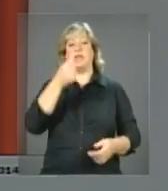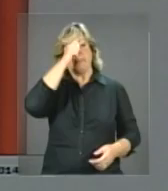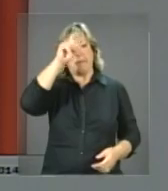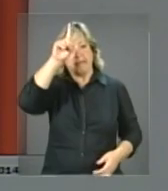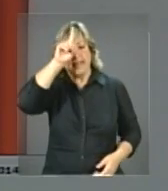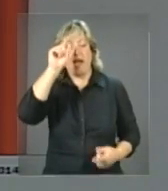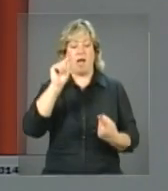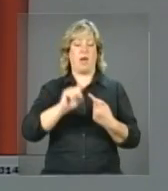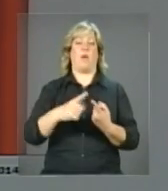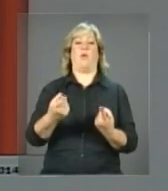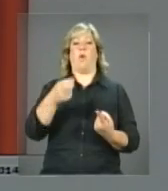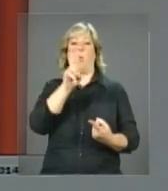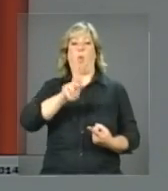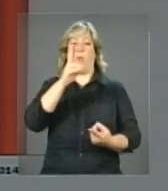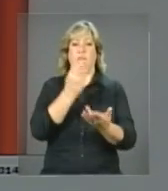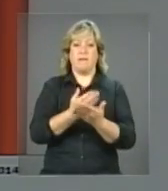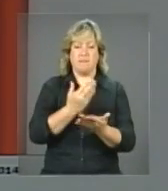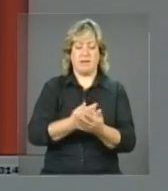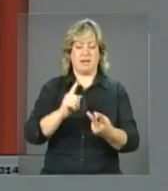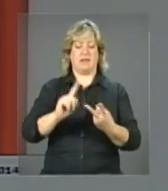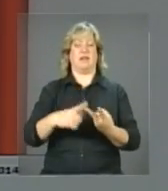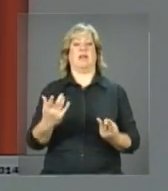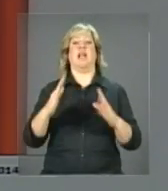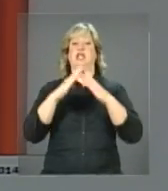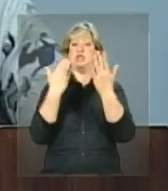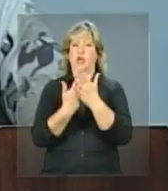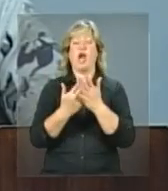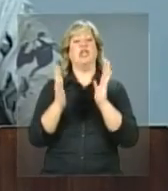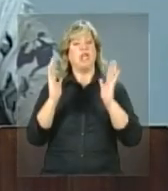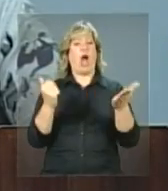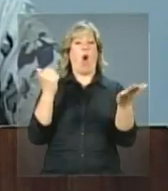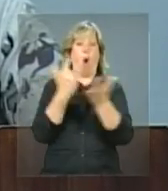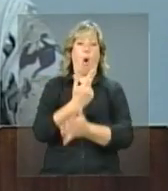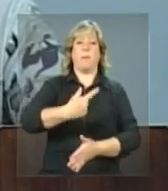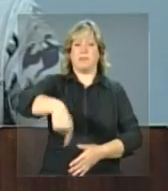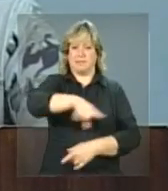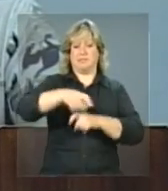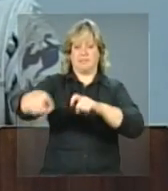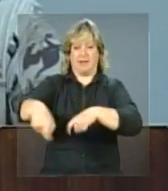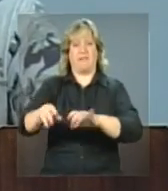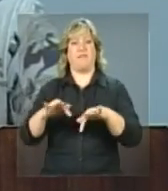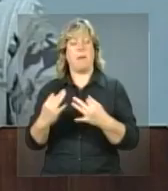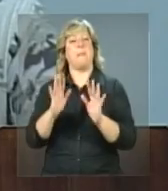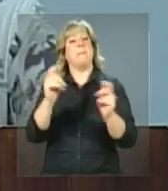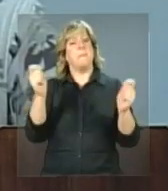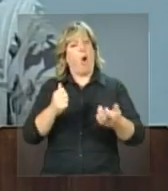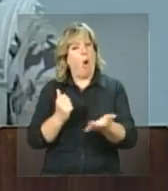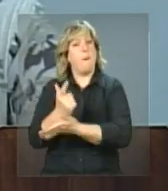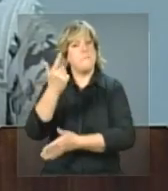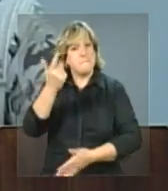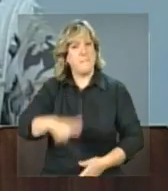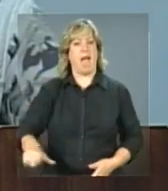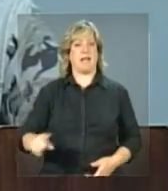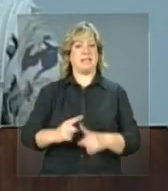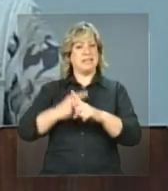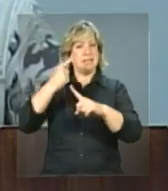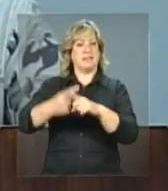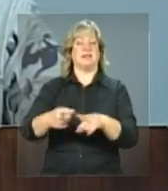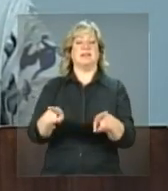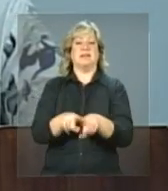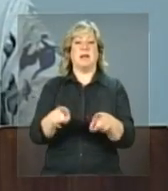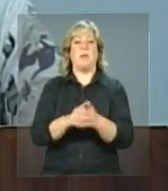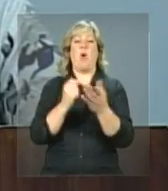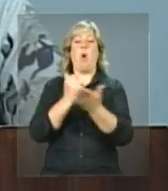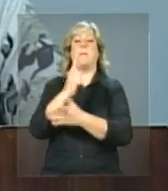universidades, as nossas escolas já compram da agricultura familiar, mas podem comprar mais, assim como outros equipamentos. Portanto,